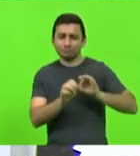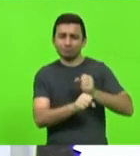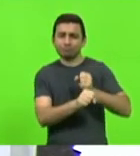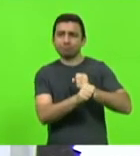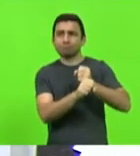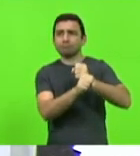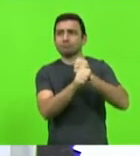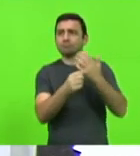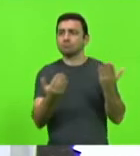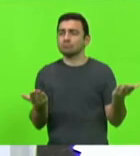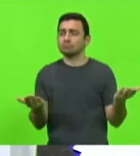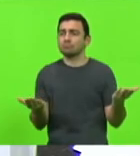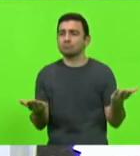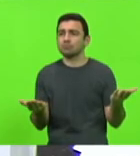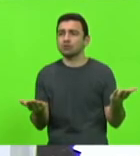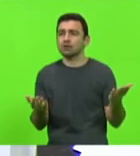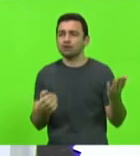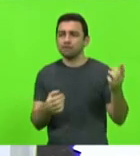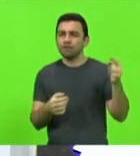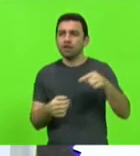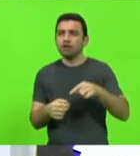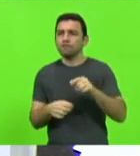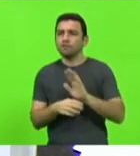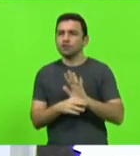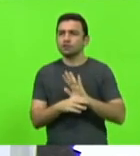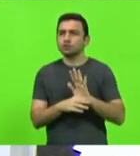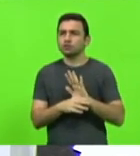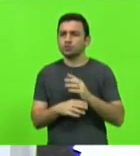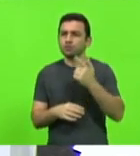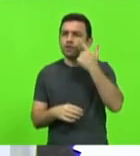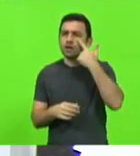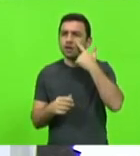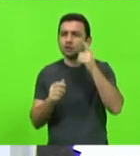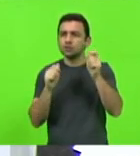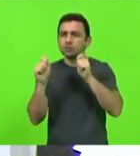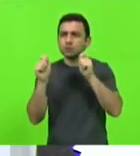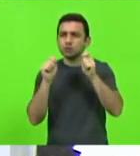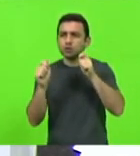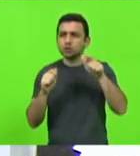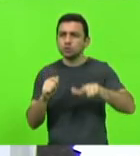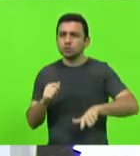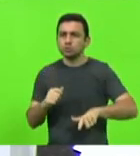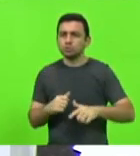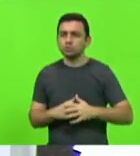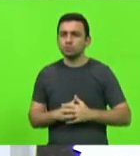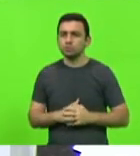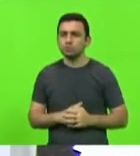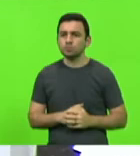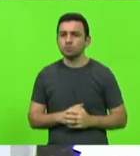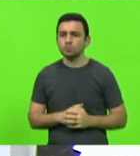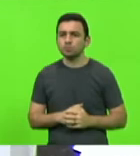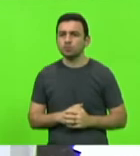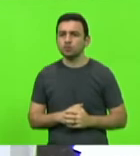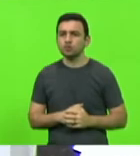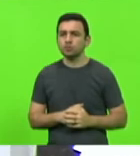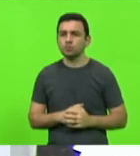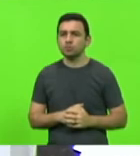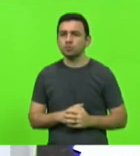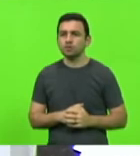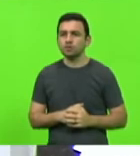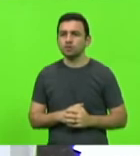E aí recebemos esse vídeo. Eu até gostaria que a assessoria passasse novamente aquele vídeo da chuva. O deputado...